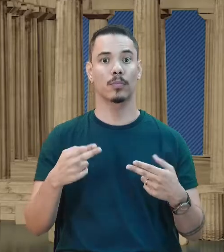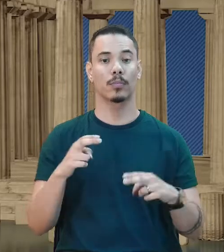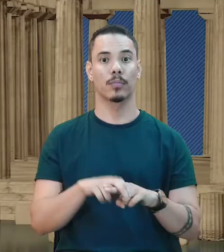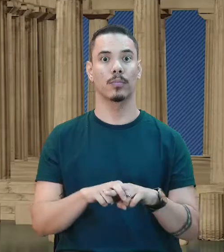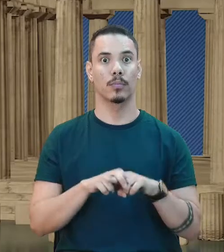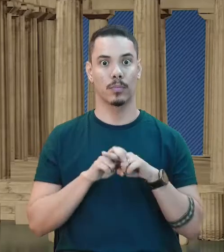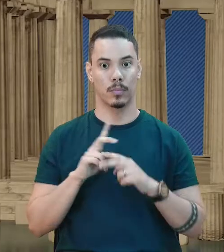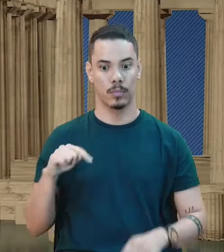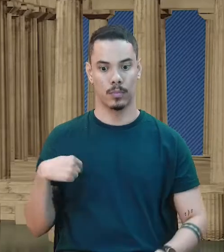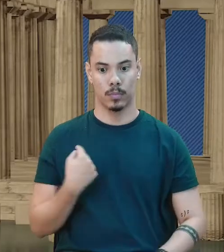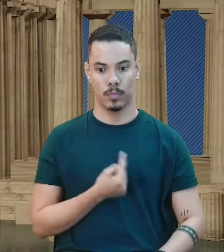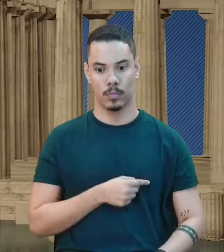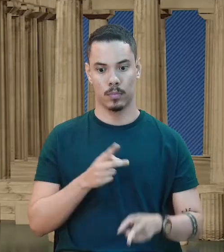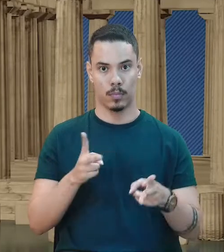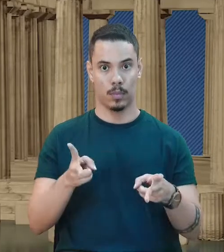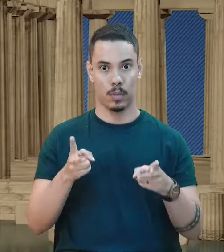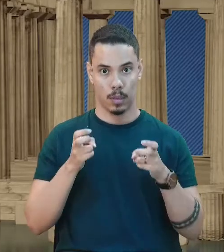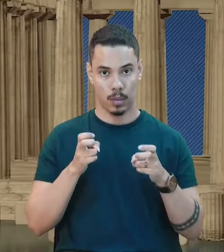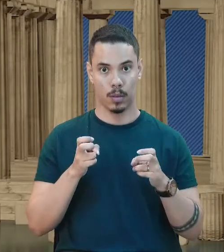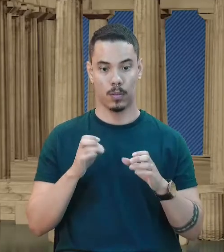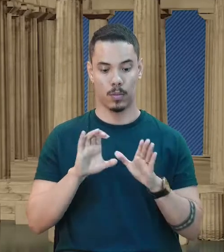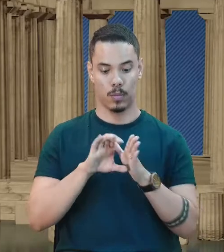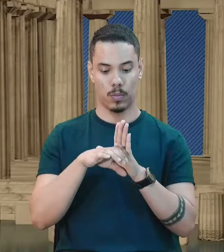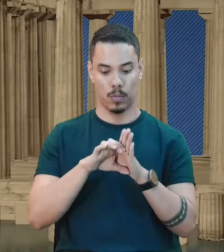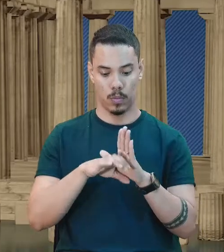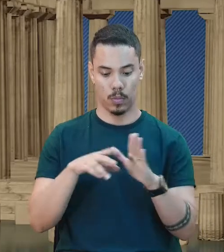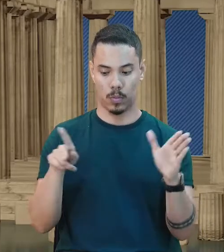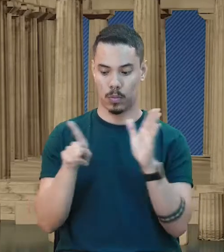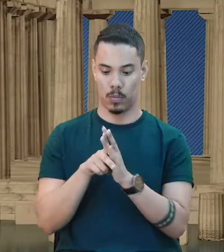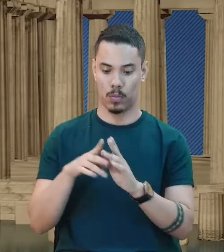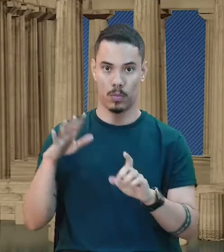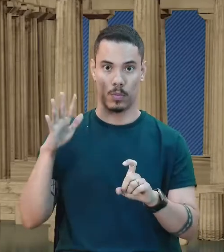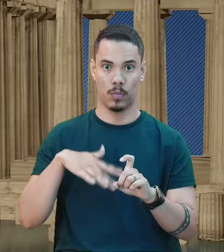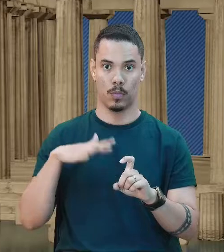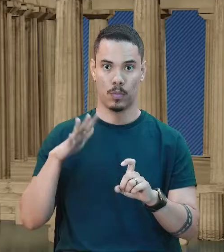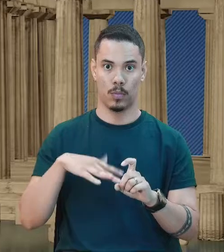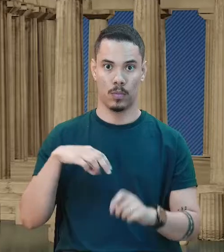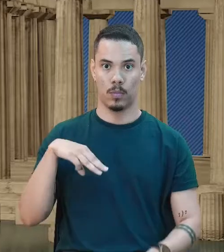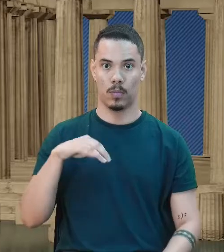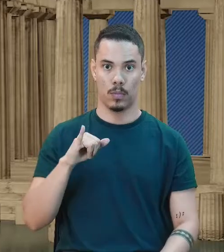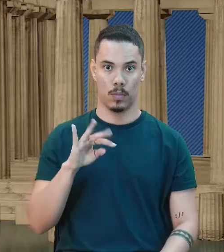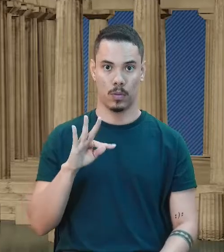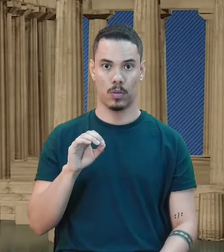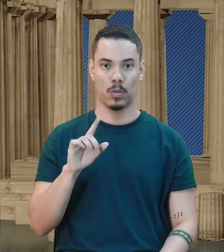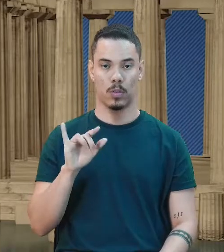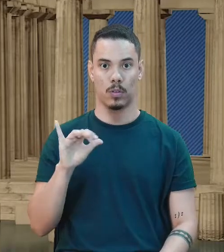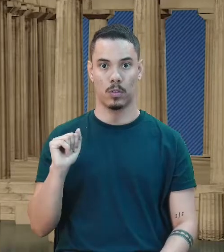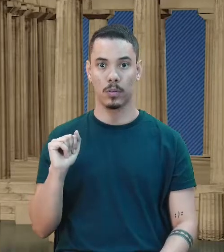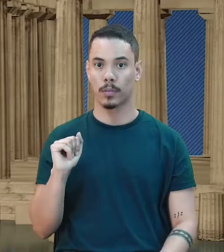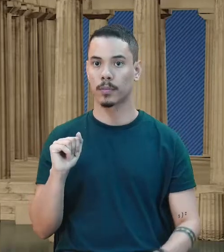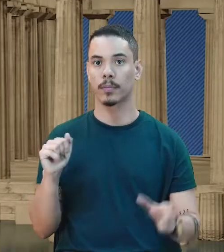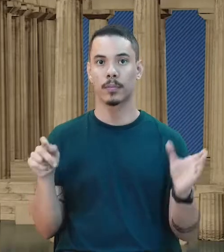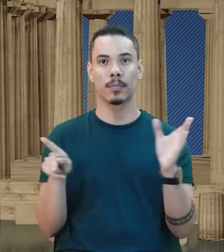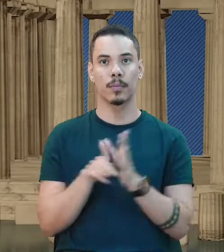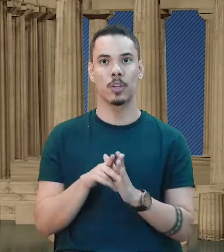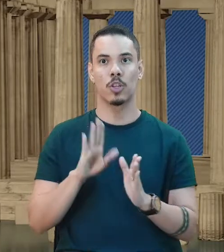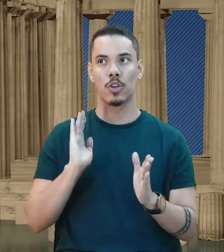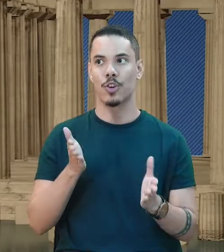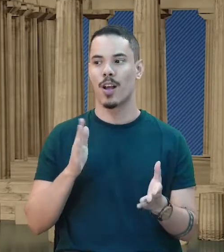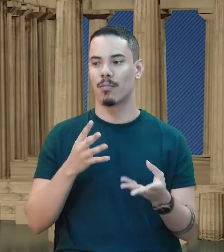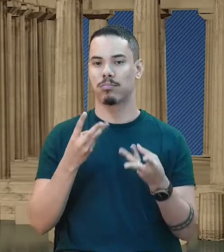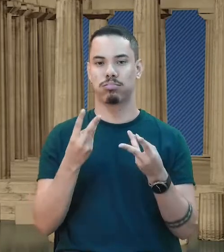gente percebe que aquele conceito da mitologia grega, ele já está caindo por